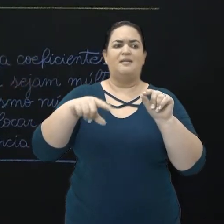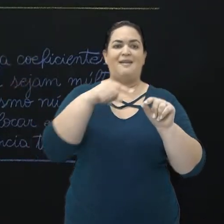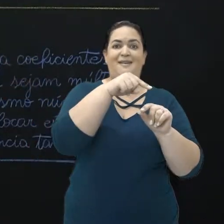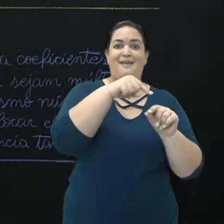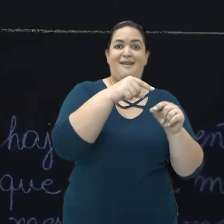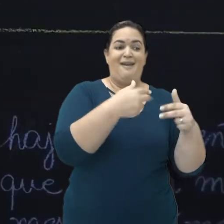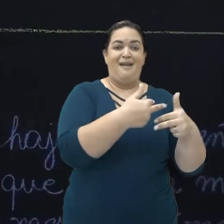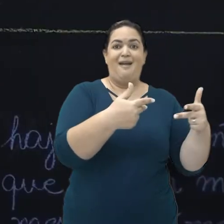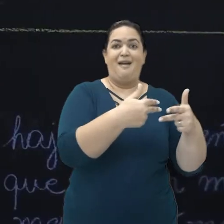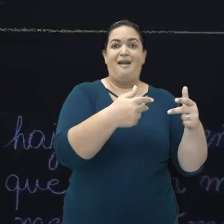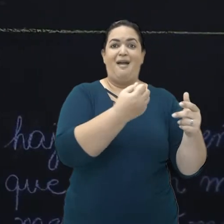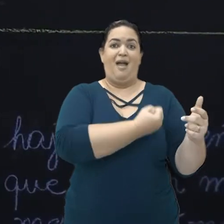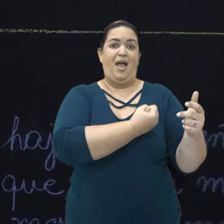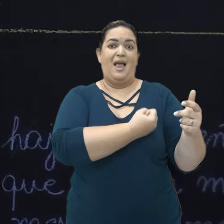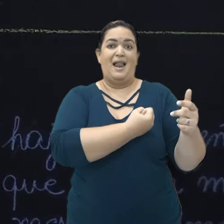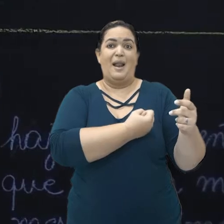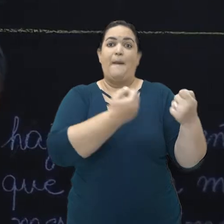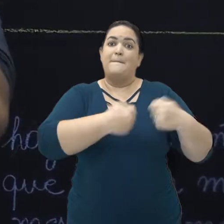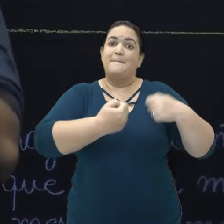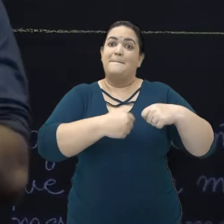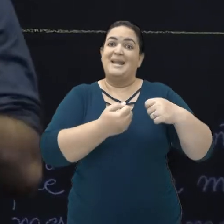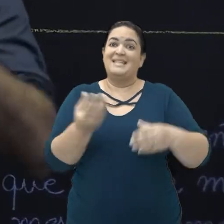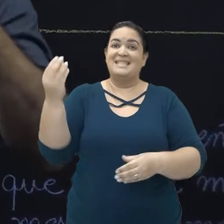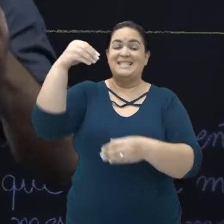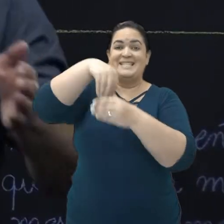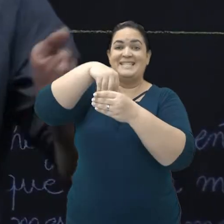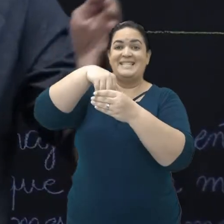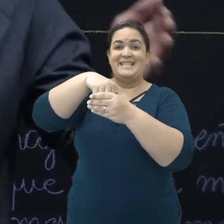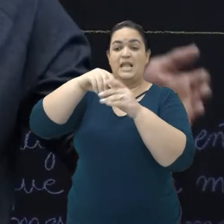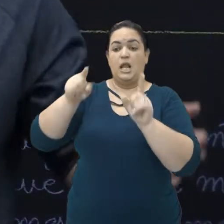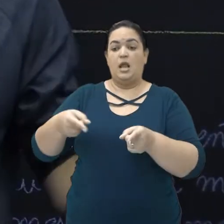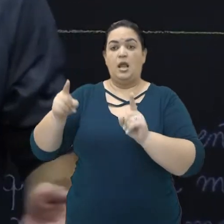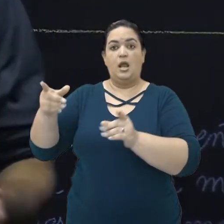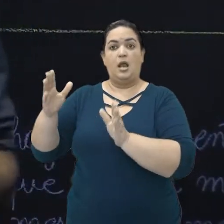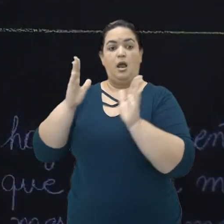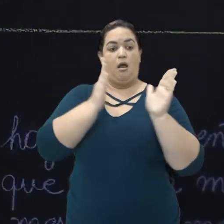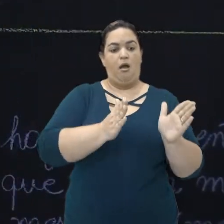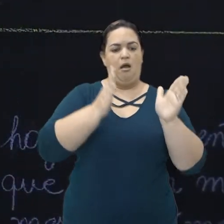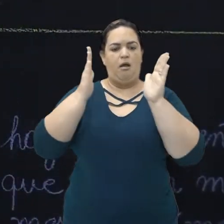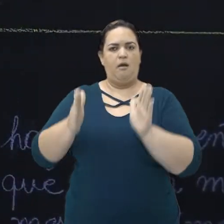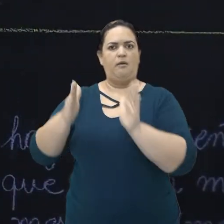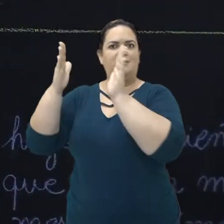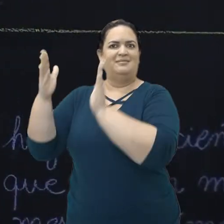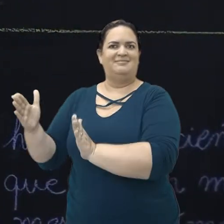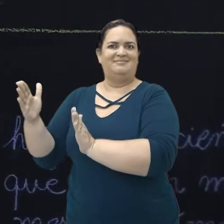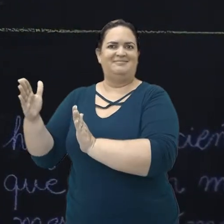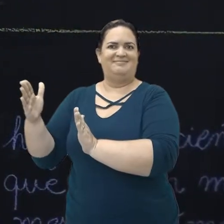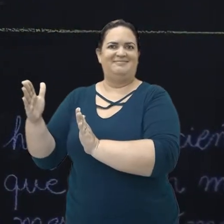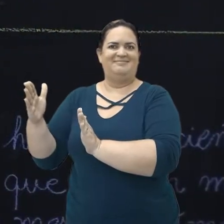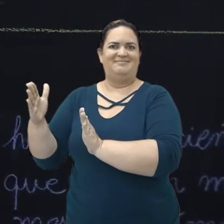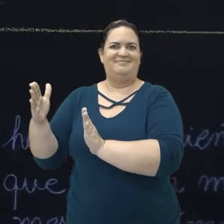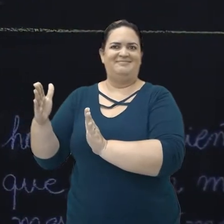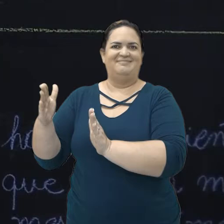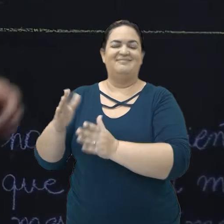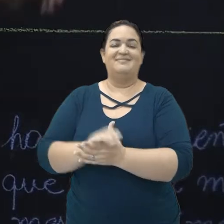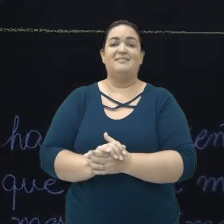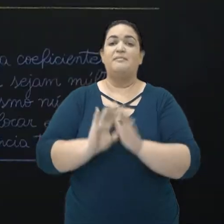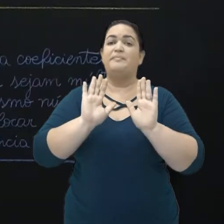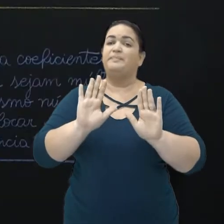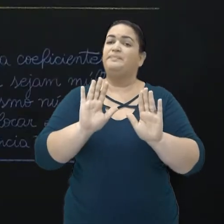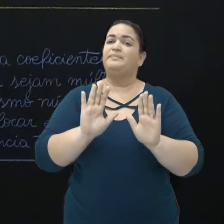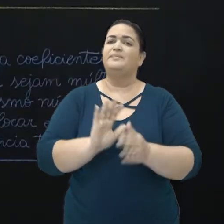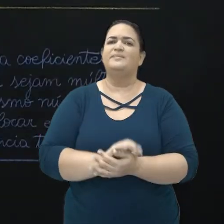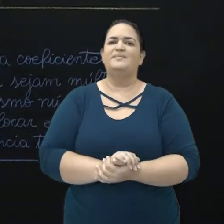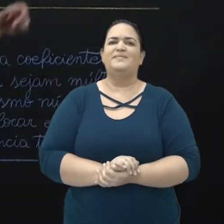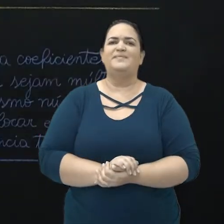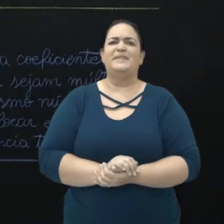ele tem que pertencer obrigatoriamente a cada um dos elementos que formam essa expressão algébrica. Além do mais,